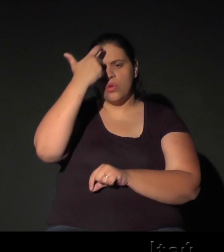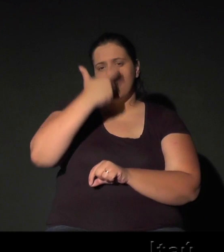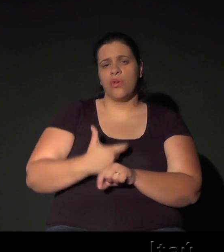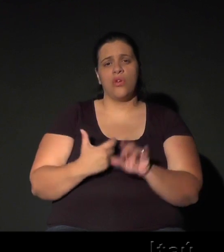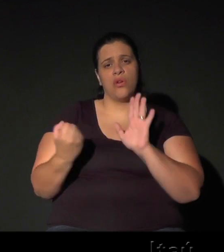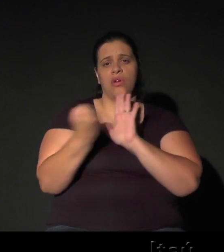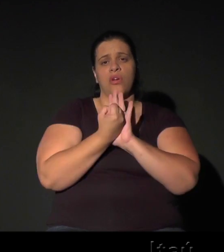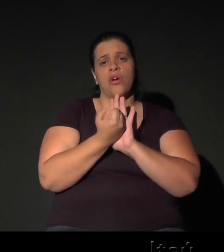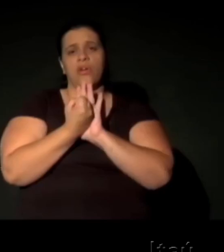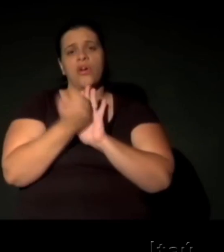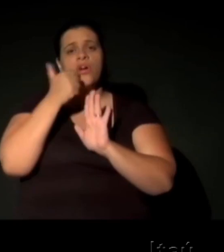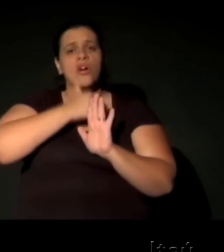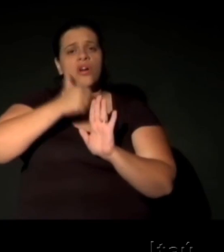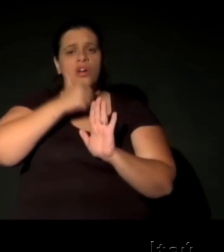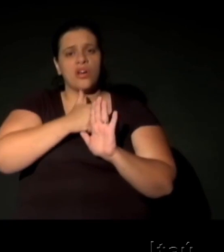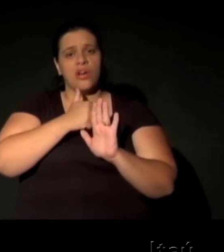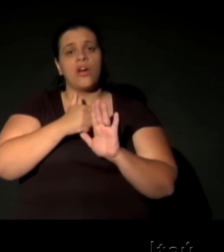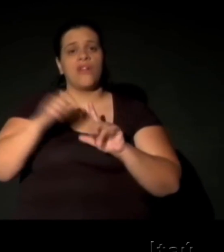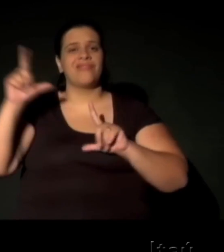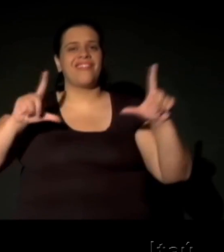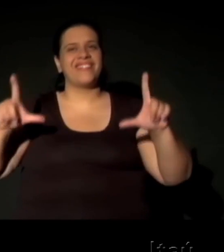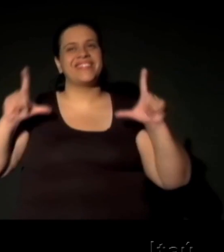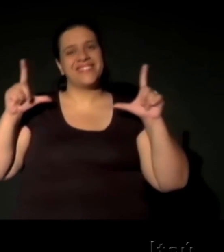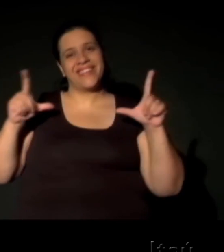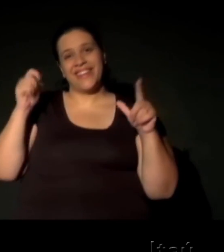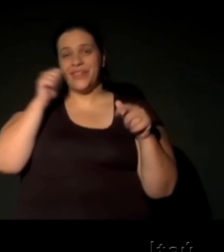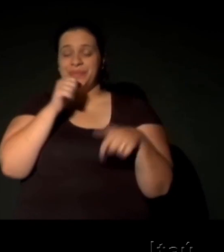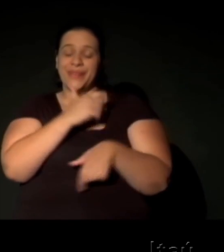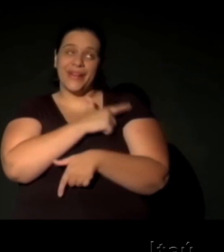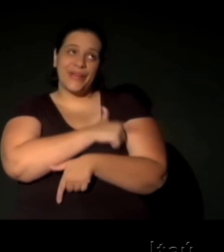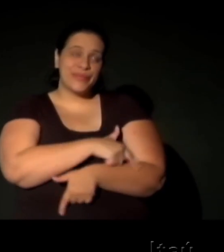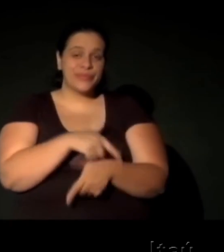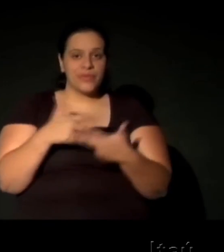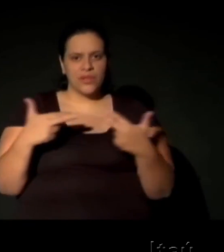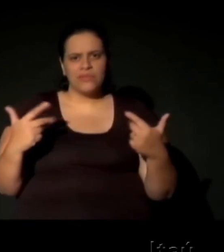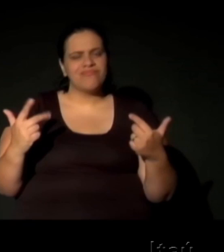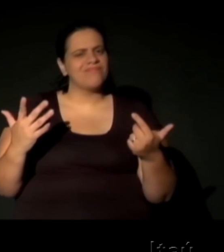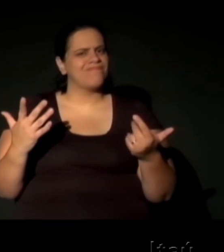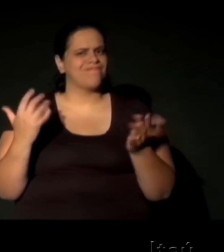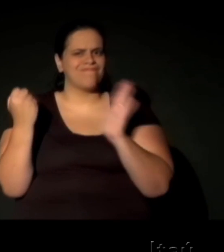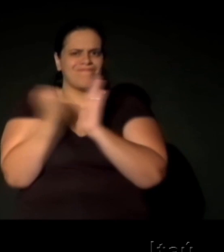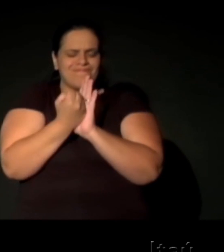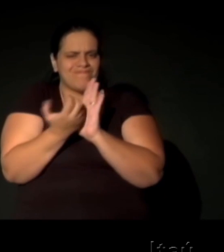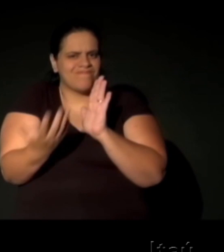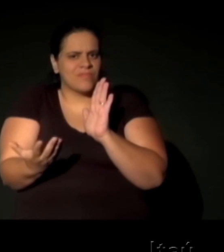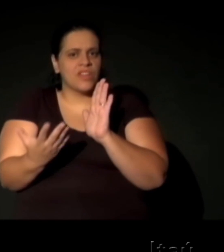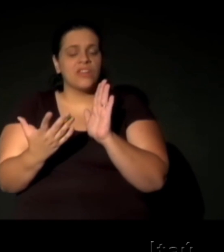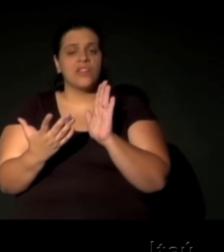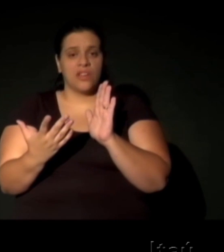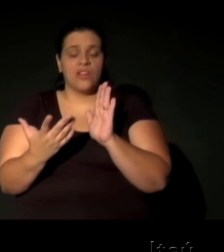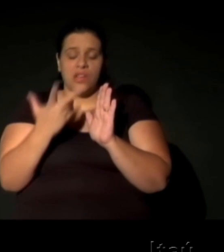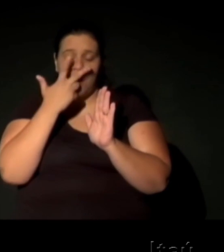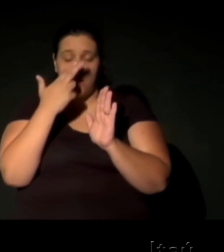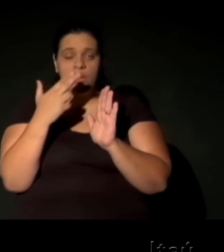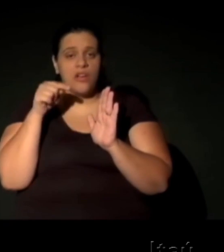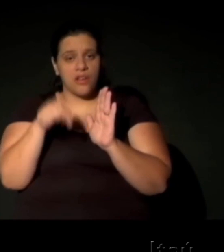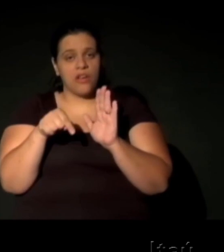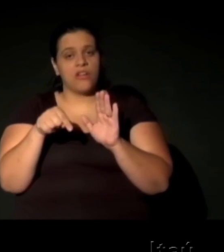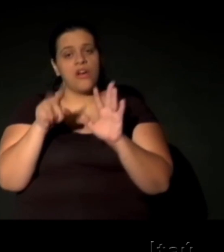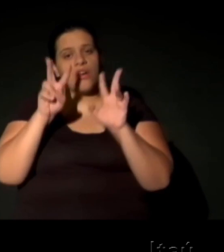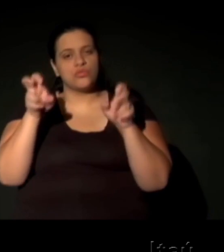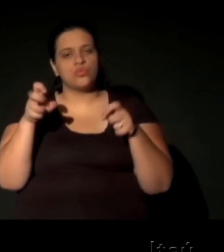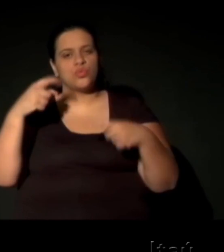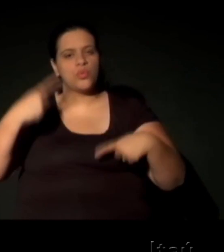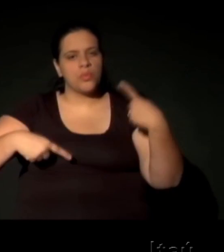desqualificação feminino muito presente na mídia E aí sim né Eu acho que a gente pode dizer que eh enfim né a a questão política